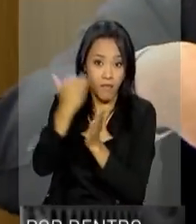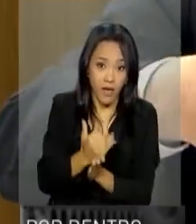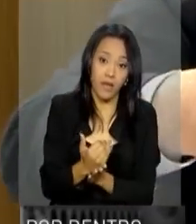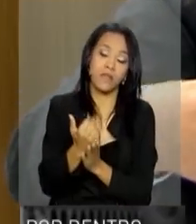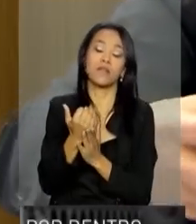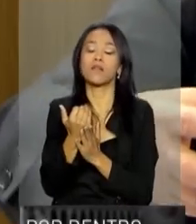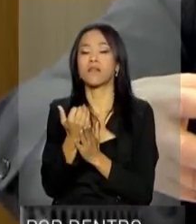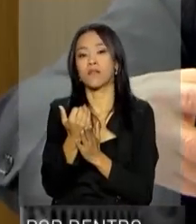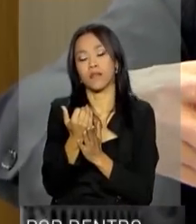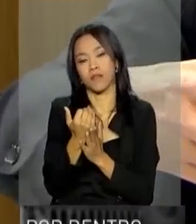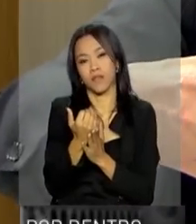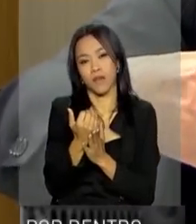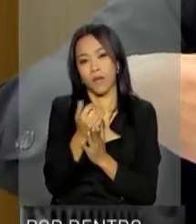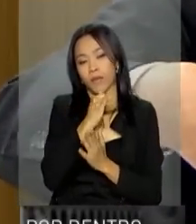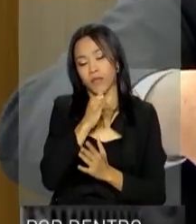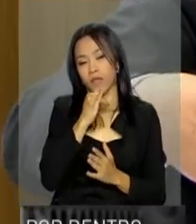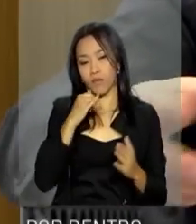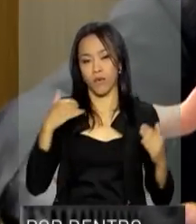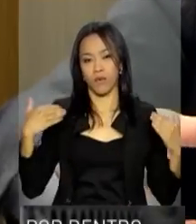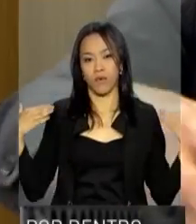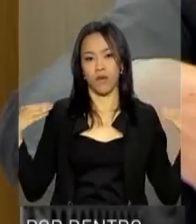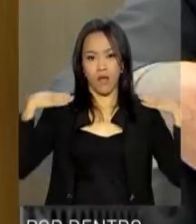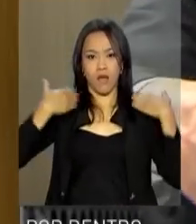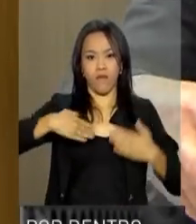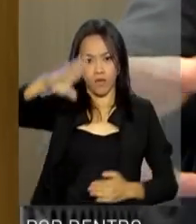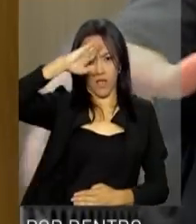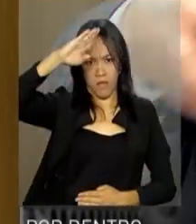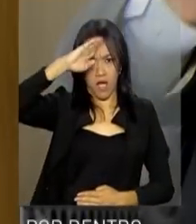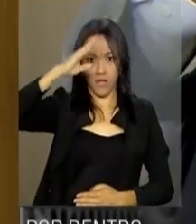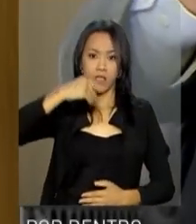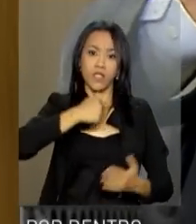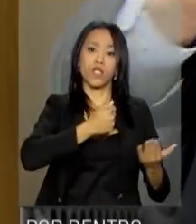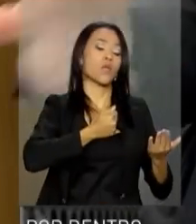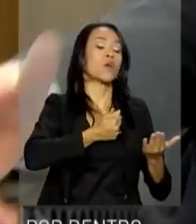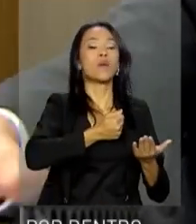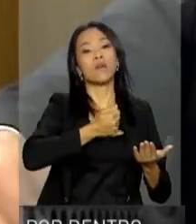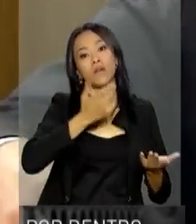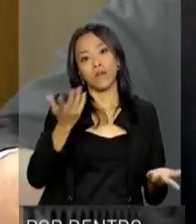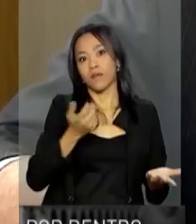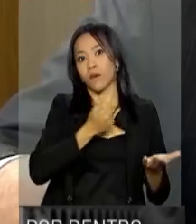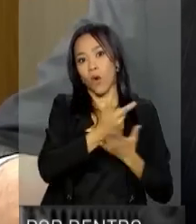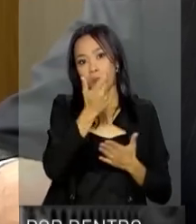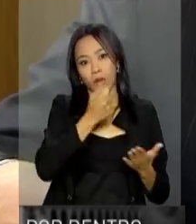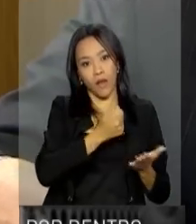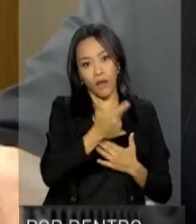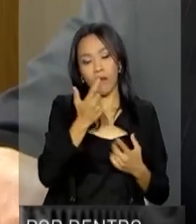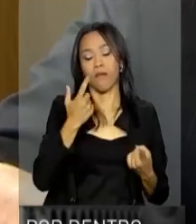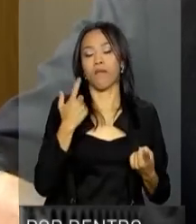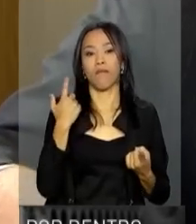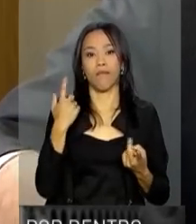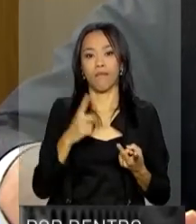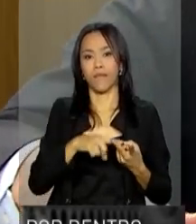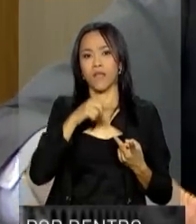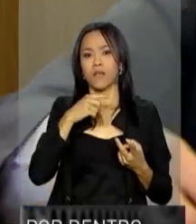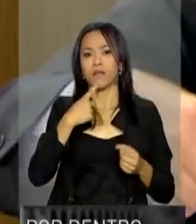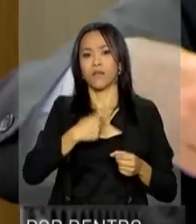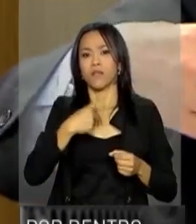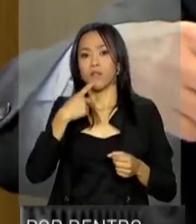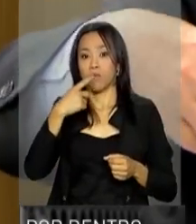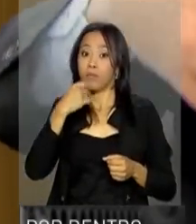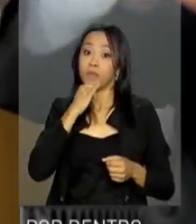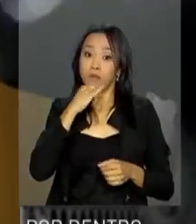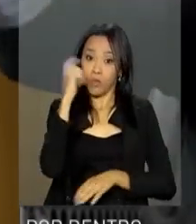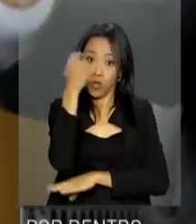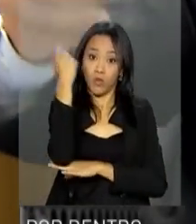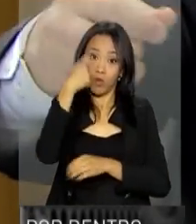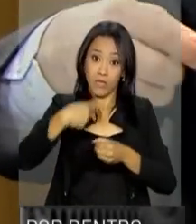o elenco quatro em vez de as forças armadas o quartel lado de santa rosa o quartel de são gabriel no rio grande do sul por exemplo